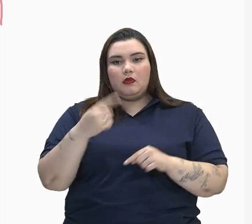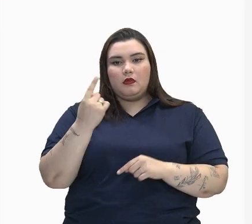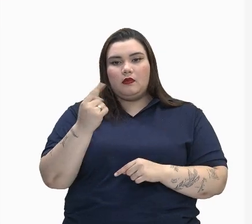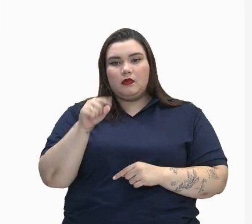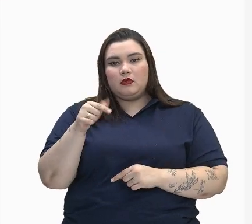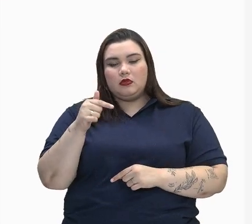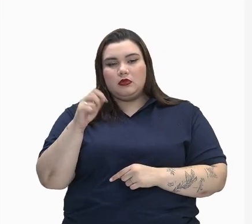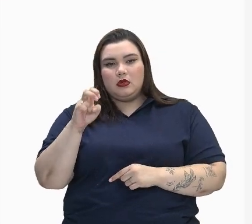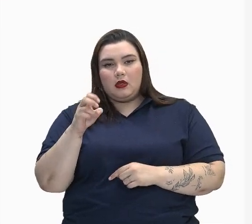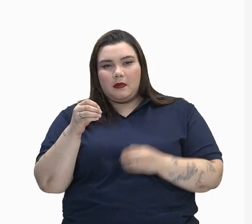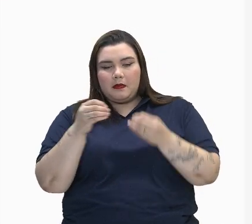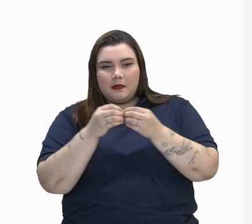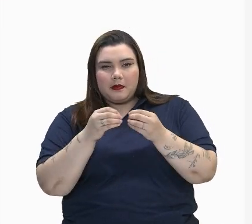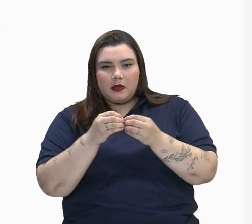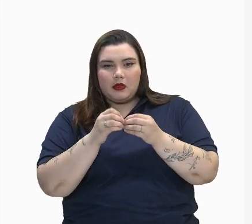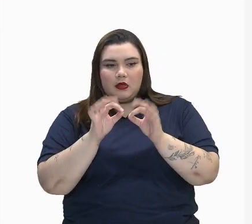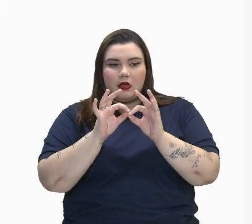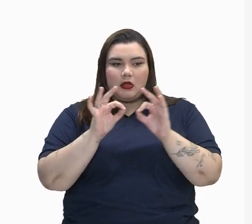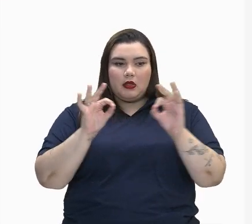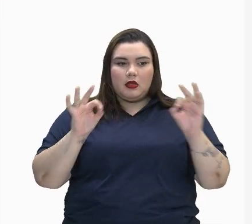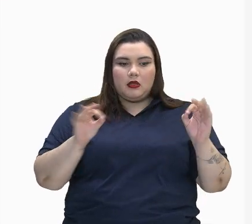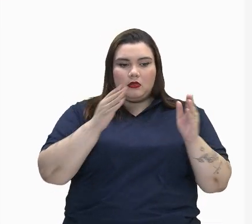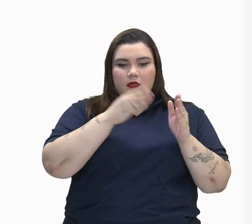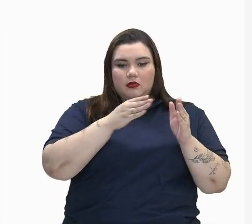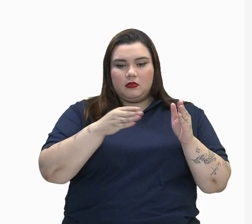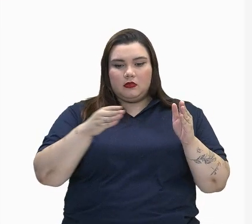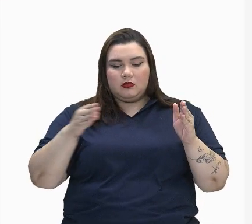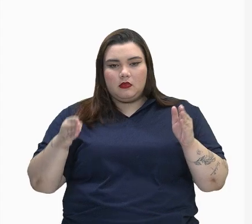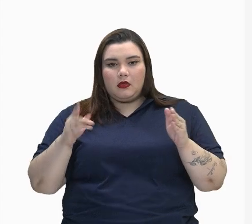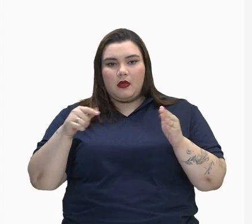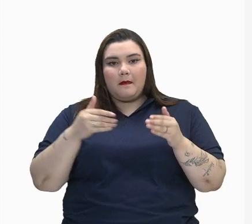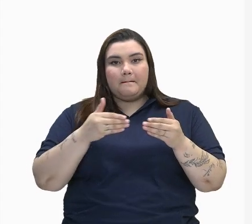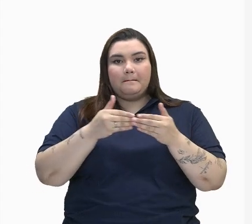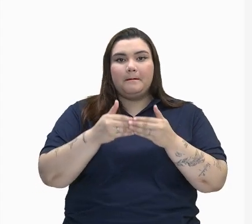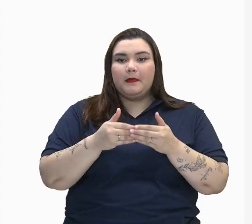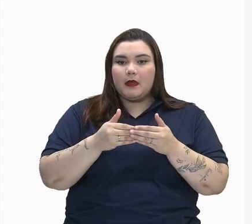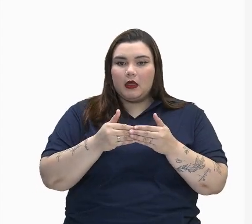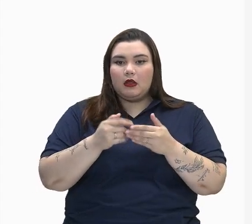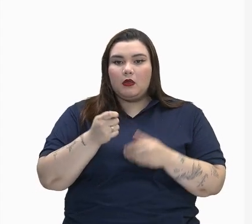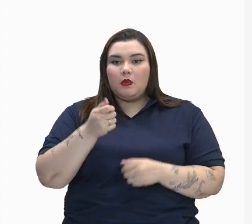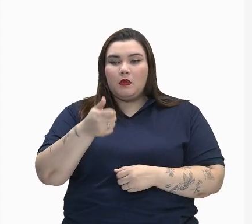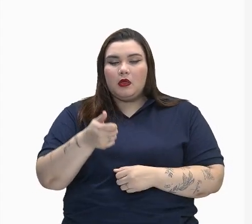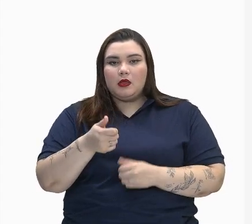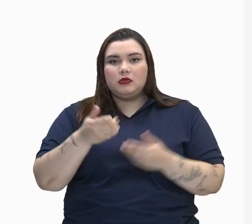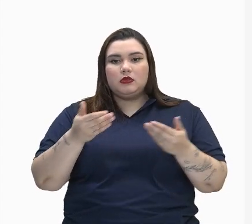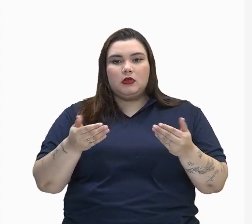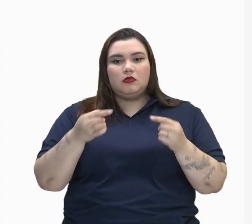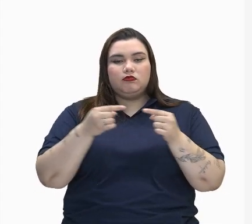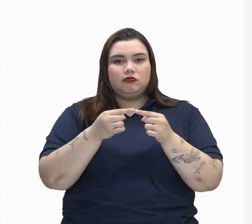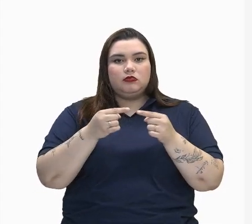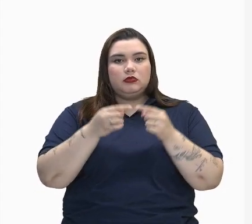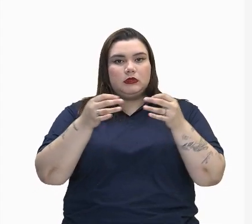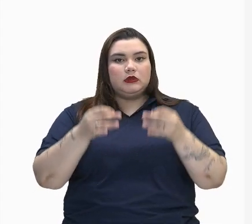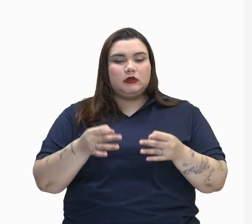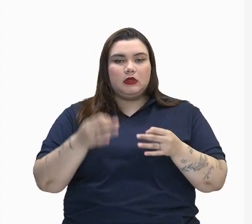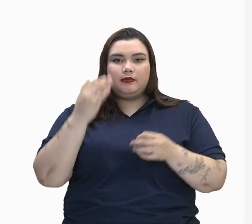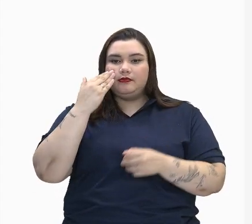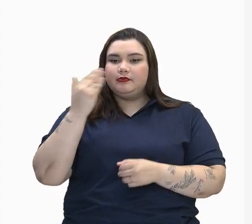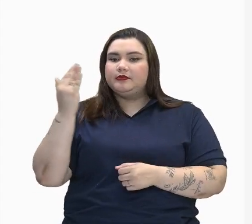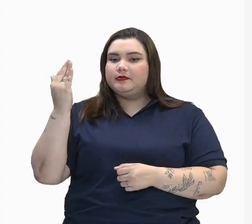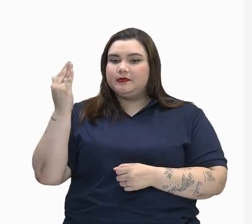isso é bem próximo. Em uma reta numérica, você está fazendo isso por aproximação. Então, a forma aproximada deu certo, porque